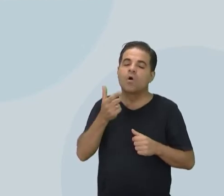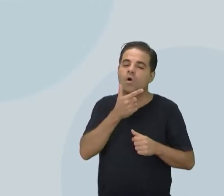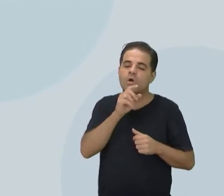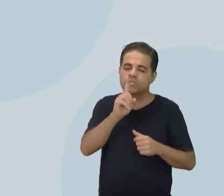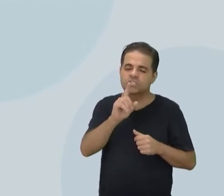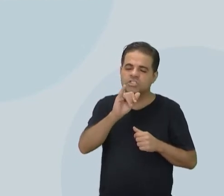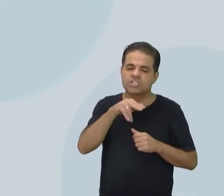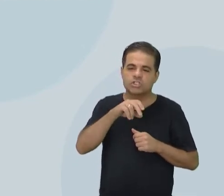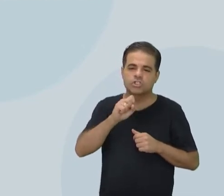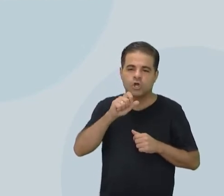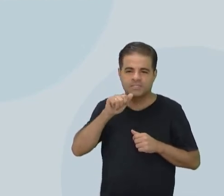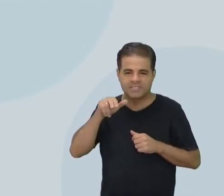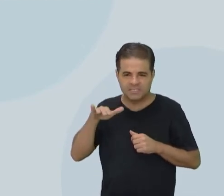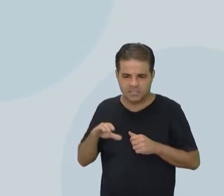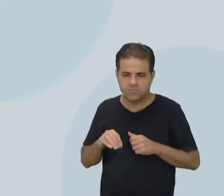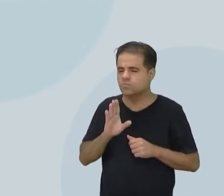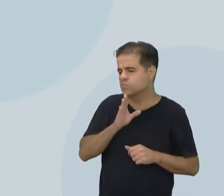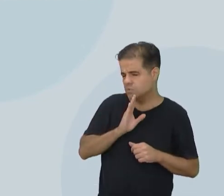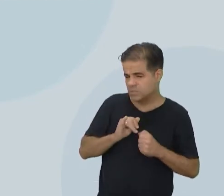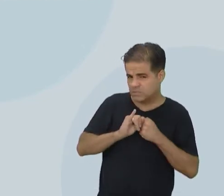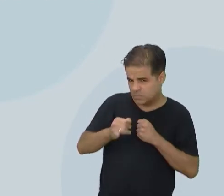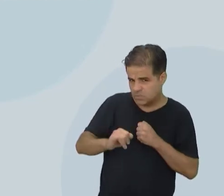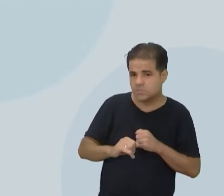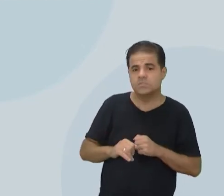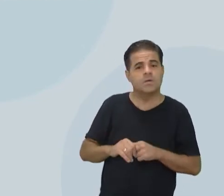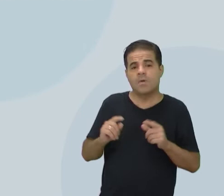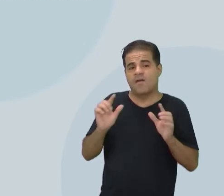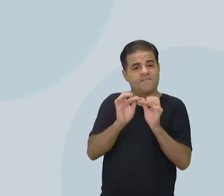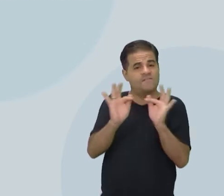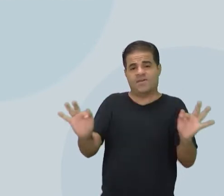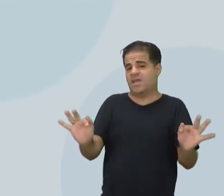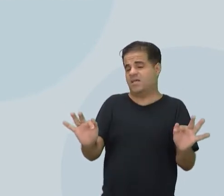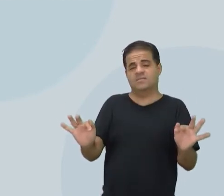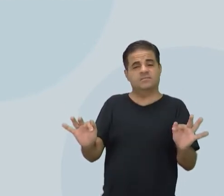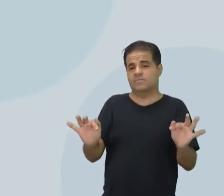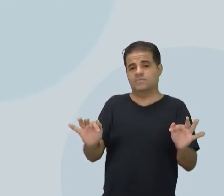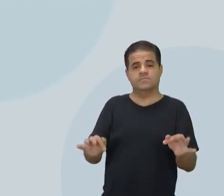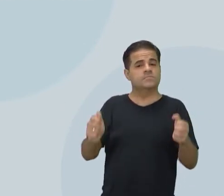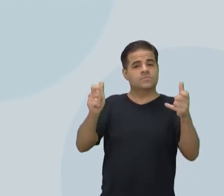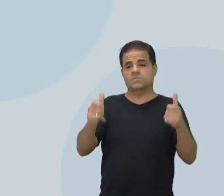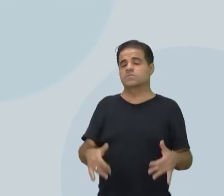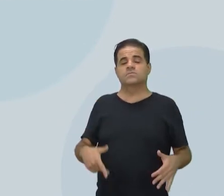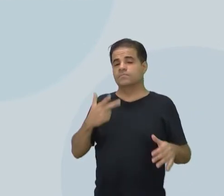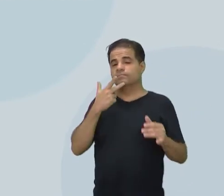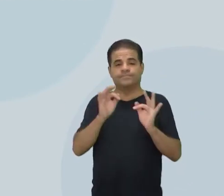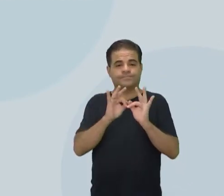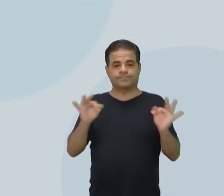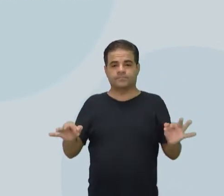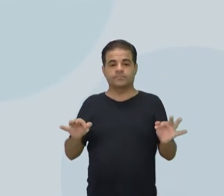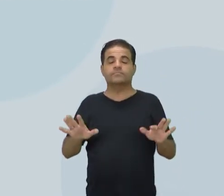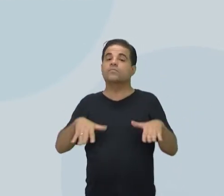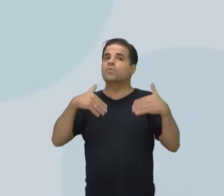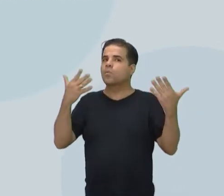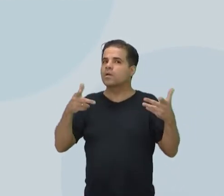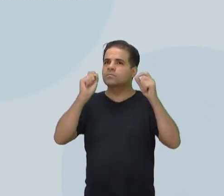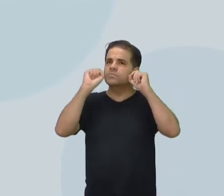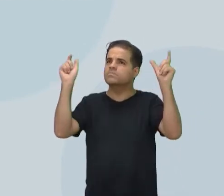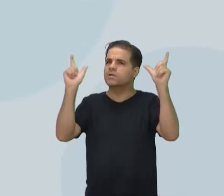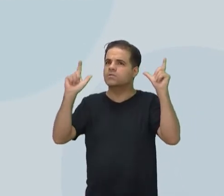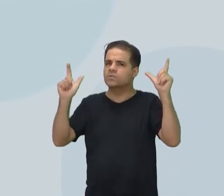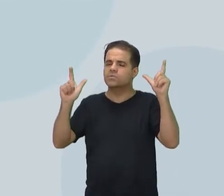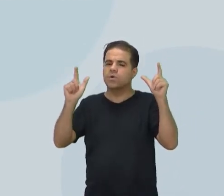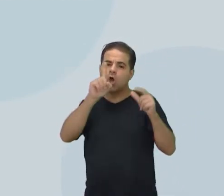Dinossauro. O Dinossauro é um miniconto? Você conhece? É o miniconto, é uma frase, gente. É assim, ó, vou falar só a frase. Sim. Quando despertou,